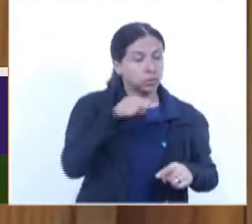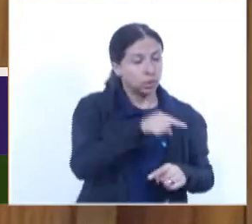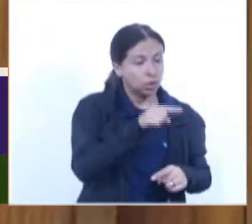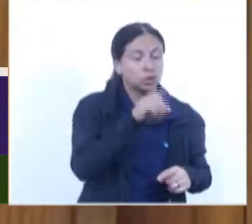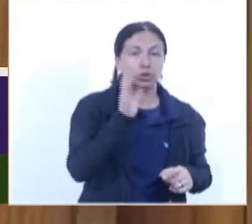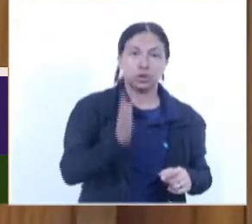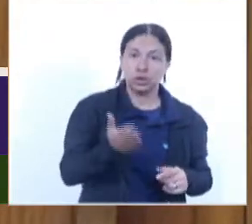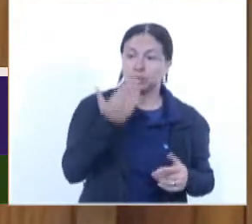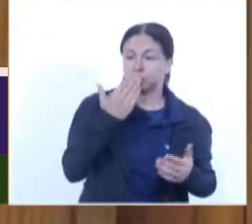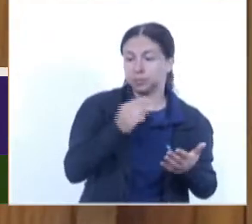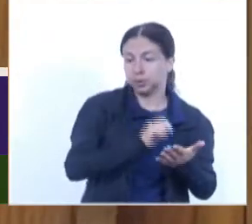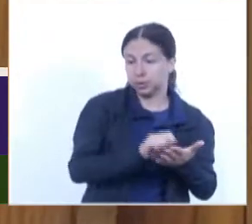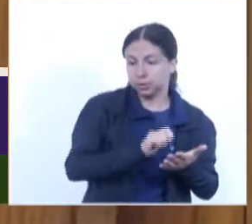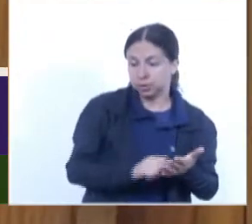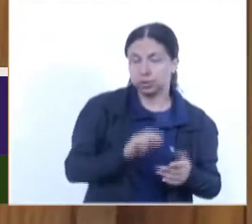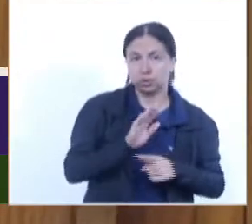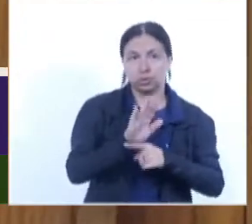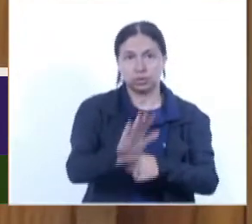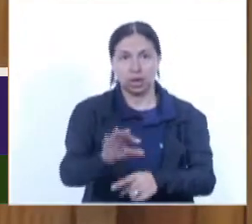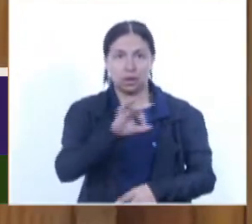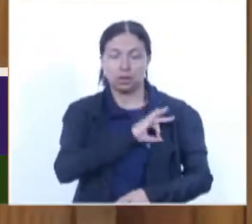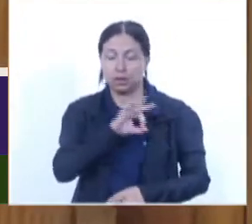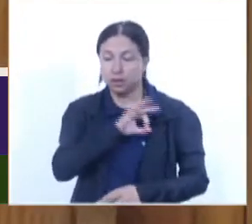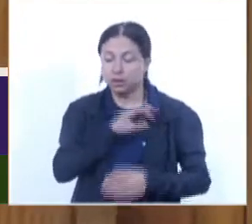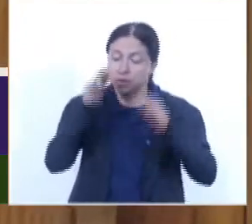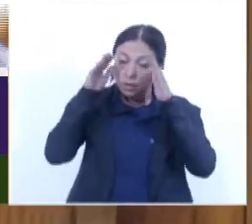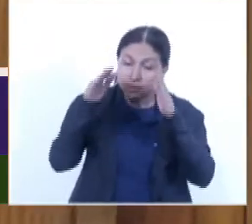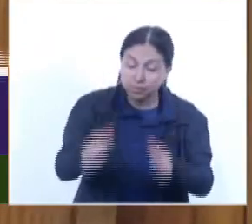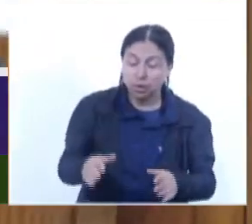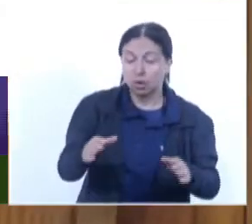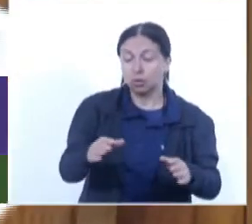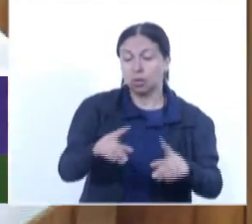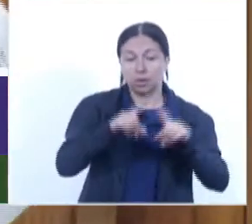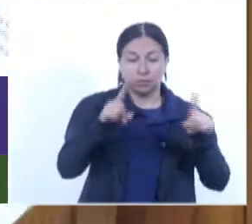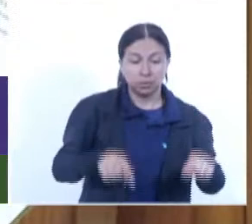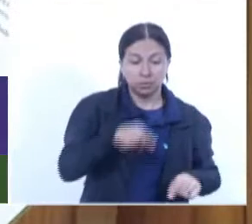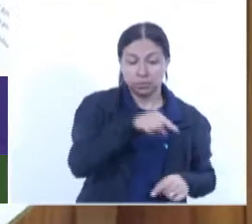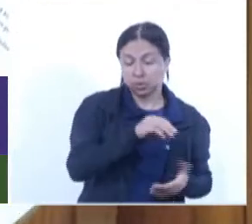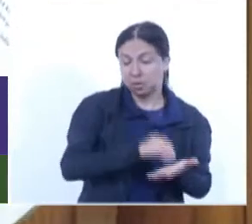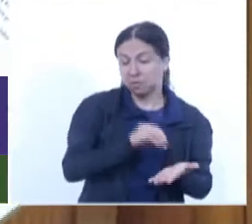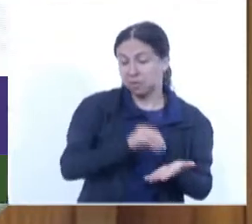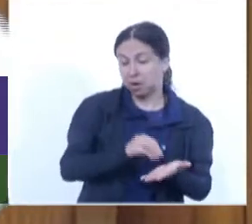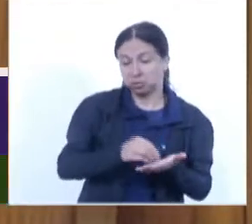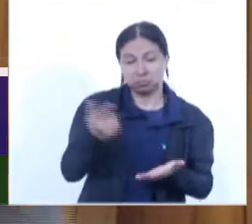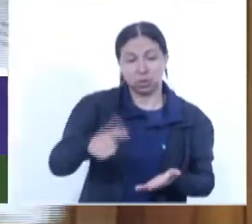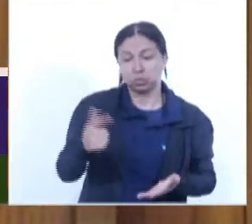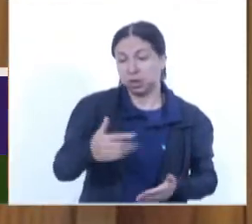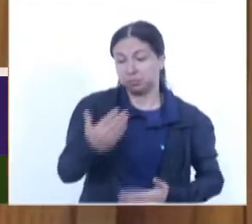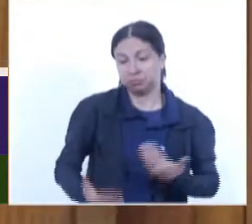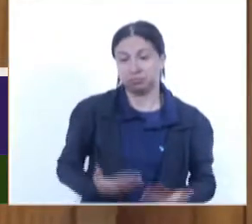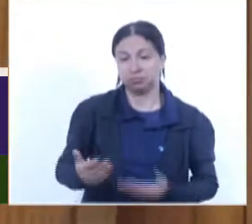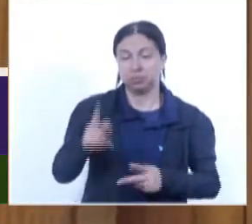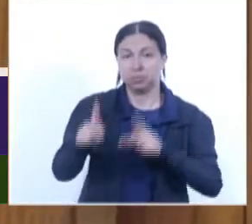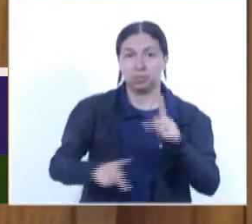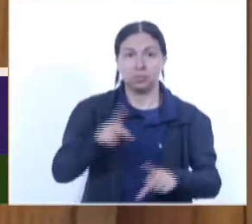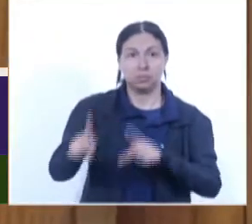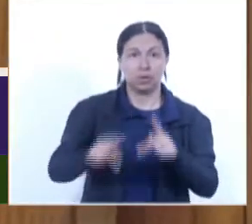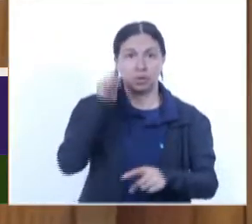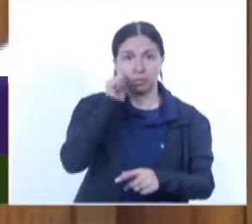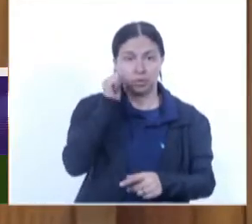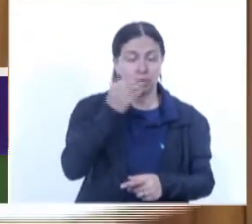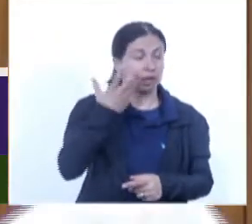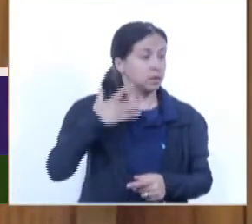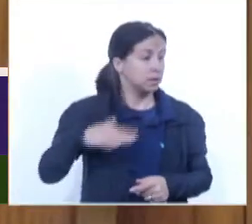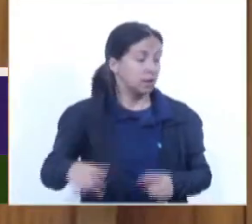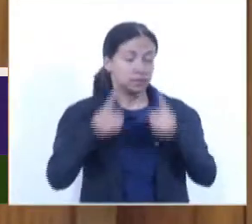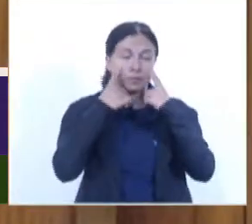à Delegacia especializada tá faltando servidor tá faltando pessoal de de para atender a população e as mulheres e crianças vítimas